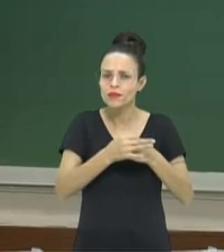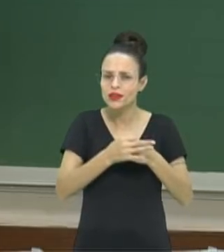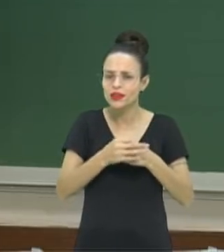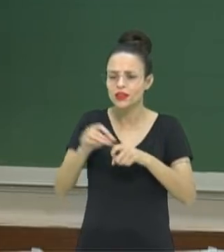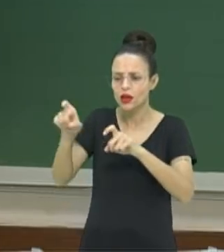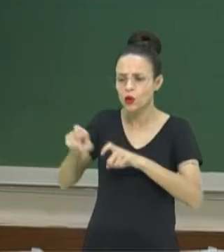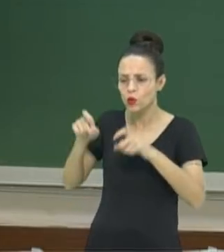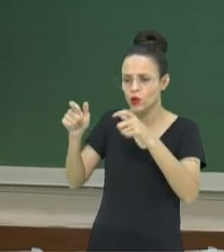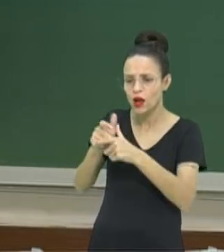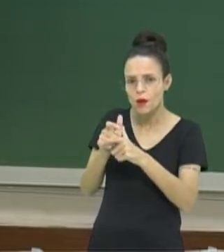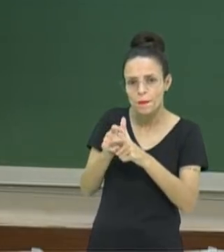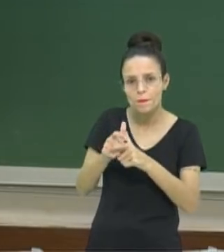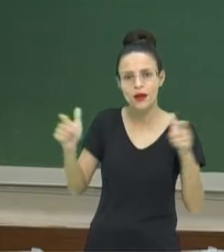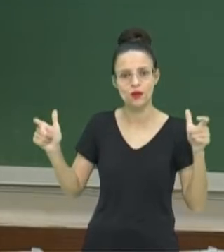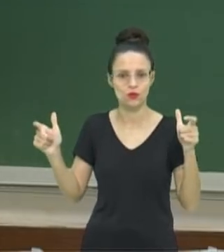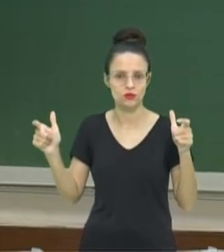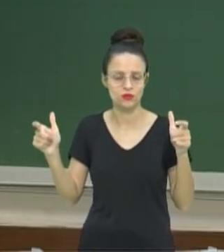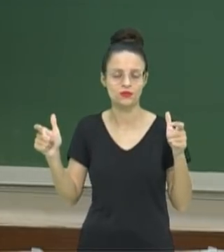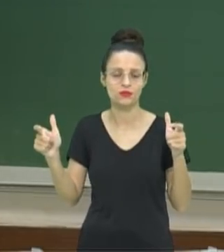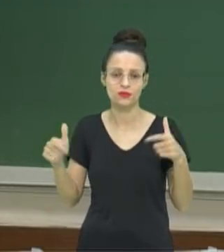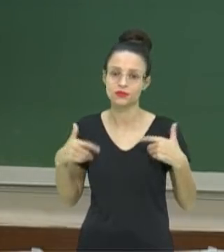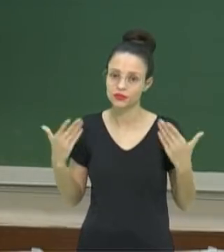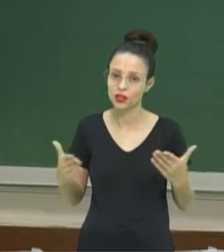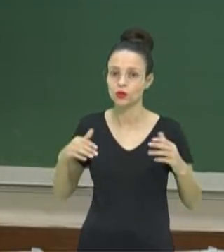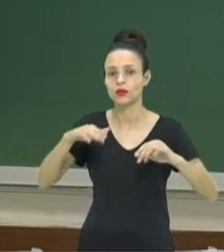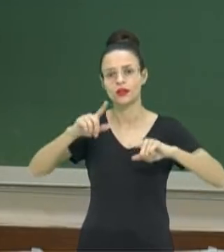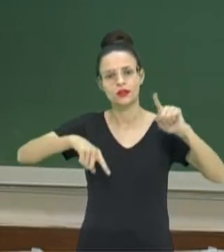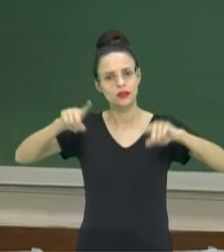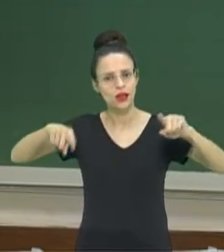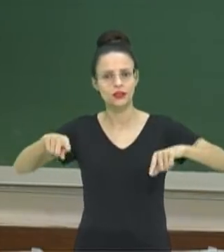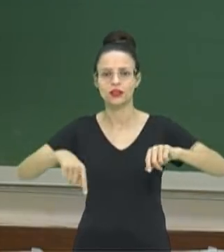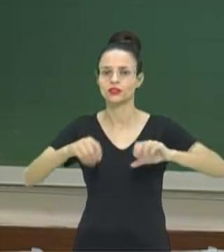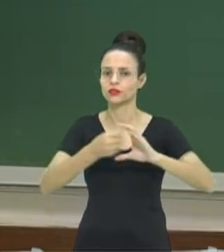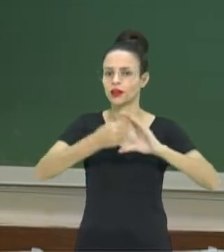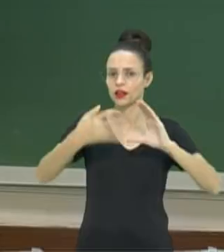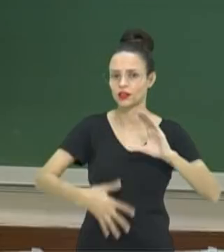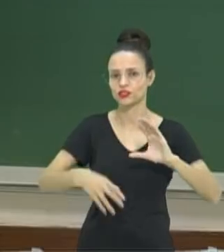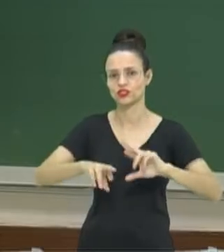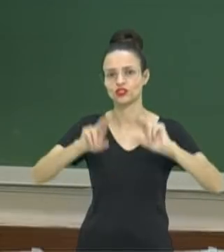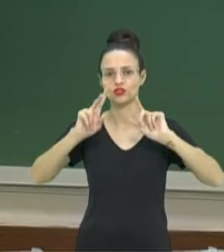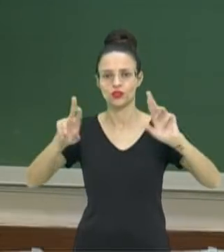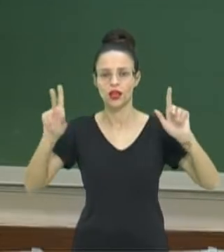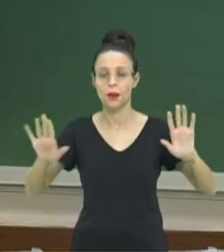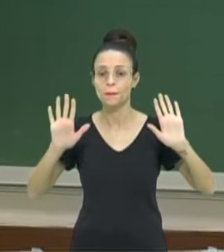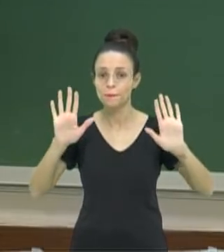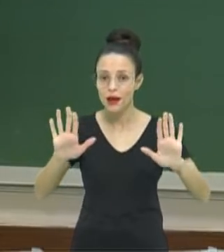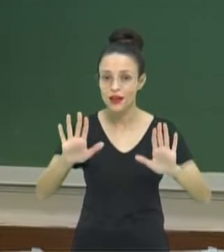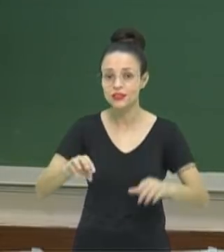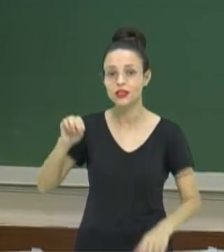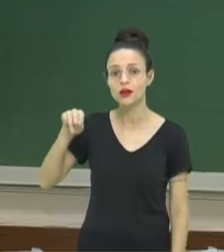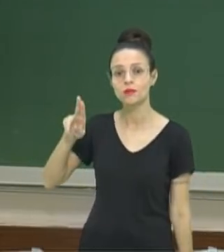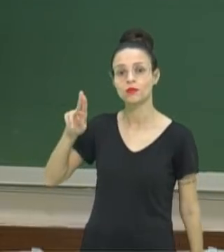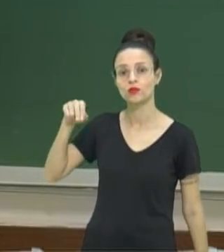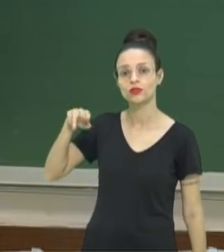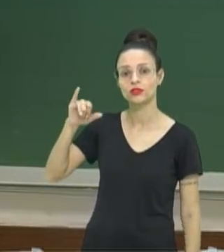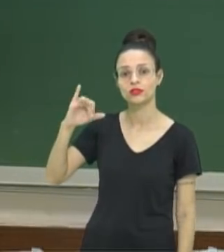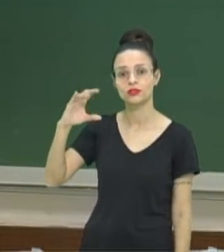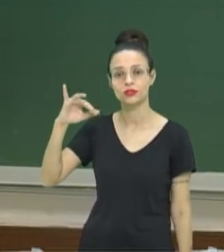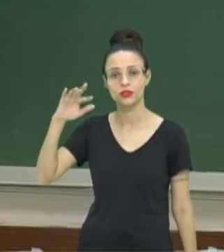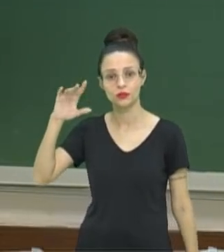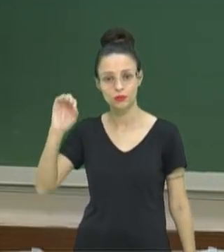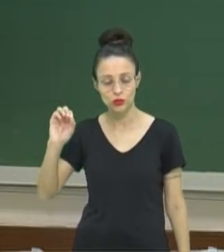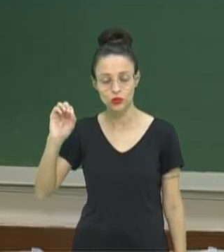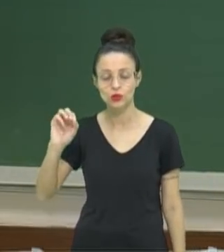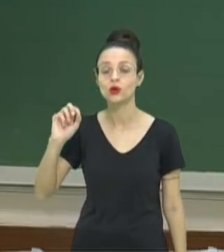parte rural, que é o campo, é maior. Então, cada município vai ter uma característica. Mas quando eu falo em município, eu tenho